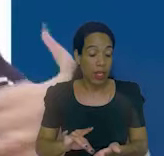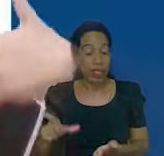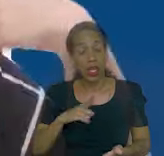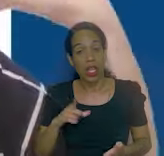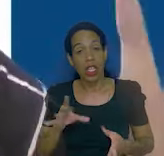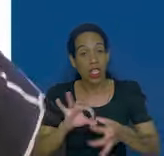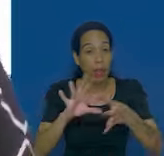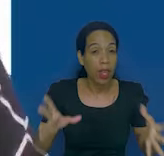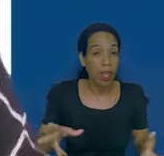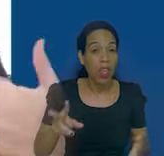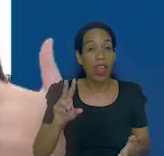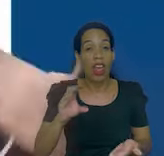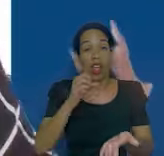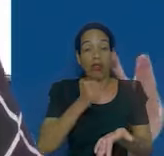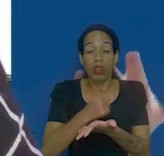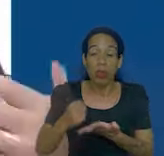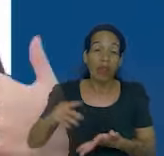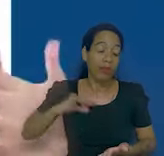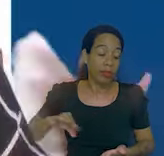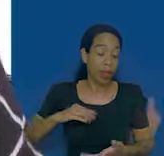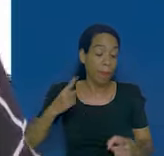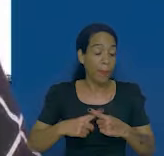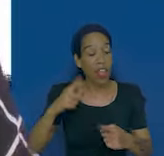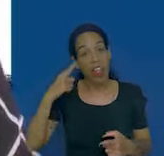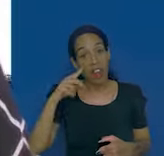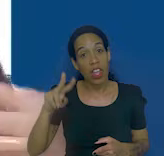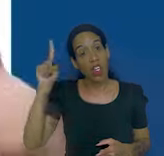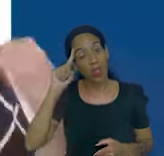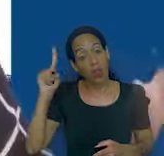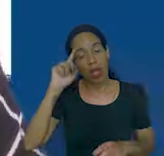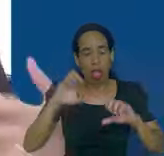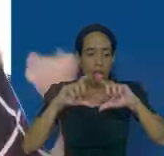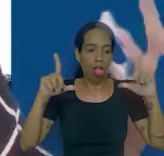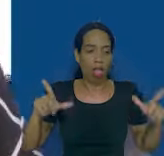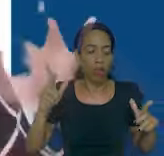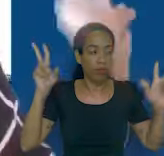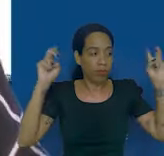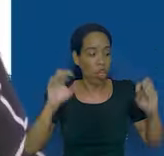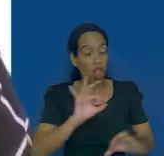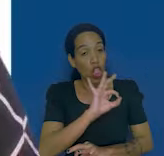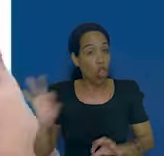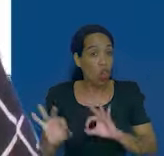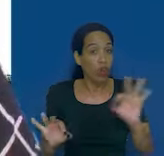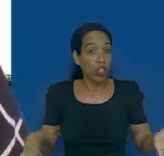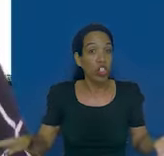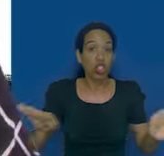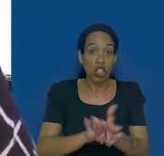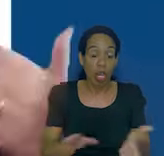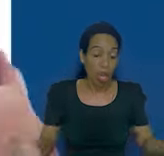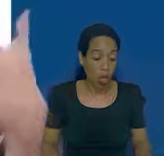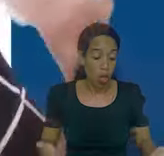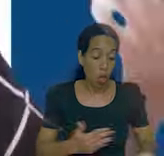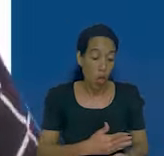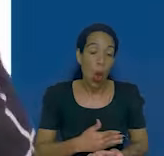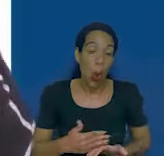modalidade de dispensa, sobre verba rescisória, porque é isso que nós vemos no dia a dia. Claro que esses assuntos novos que chegam para a gente, né, que